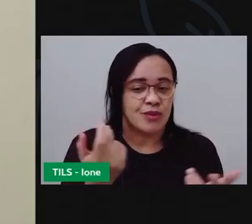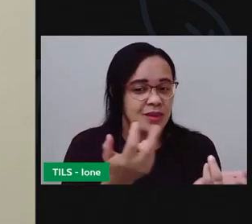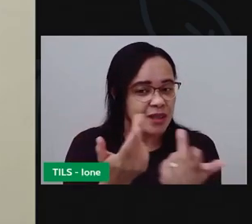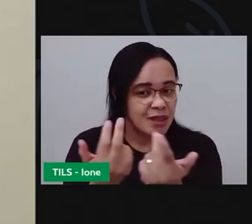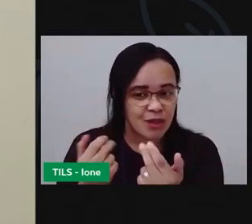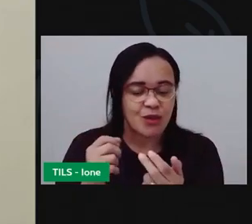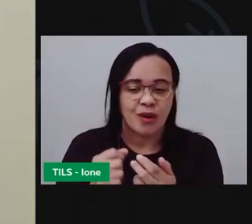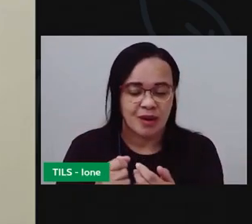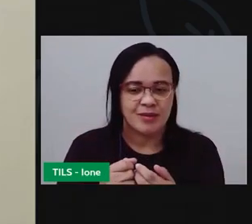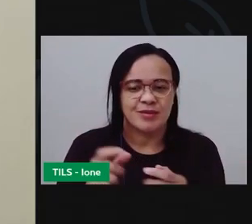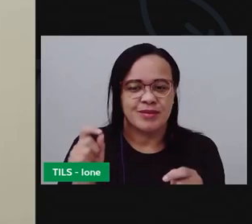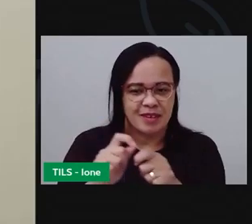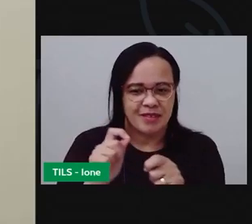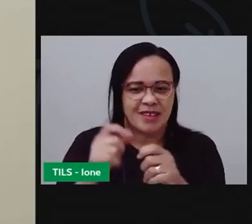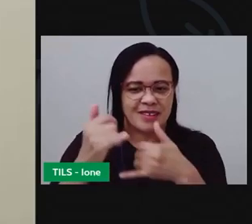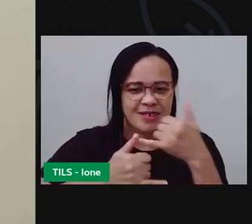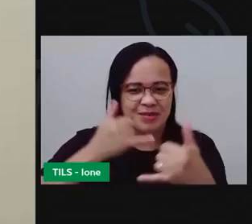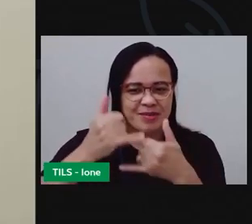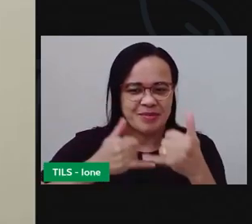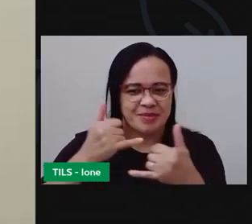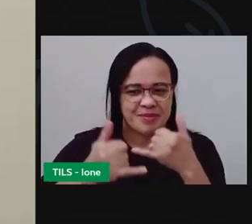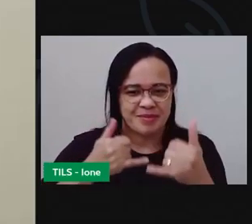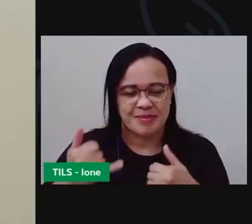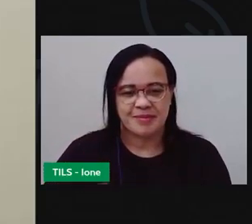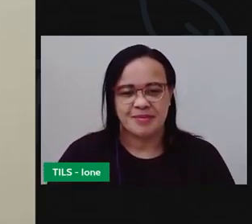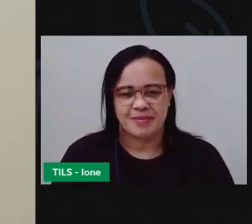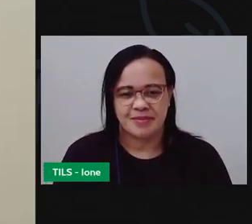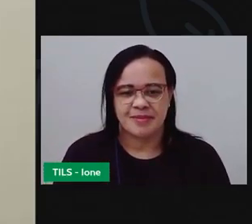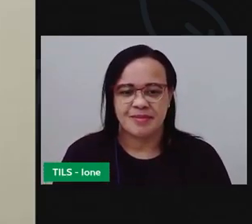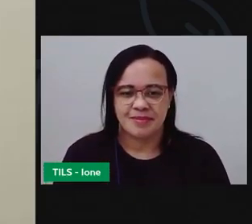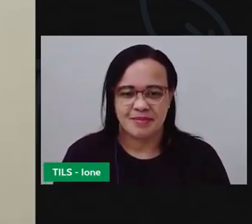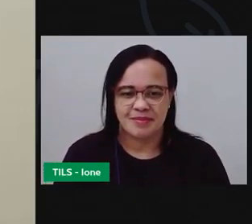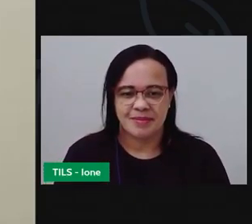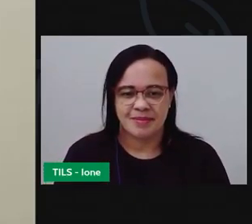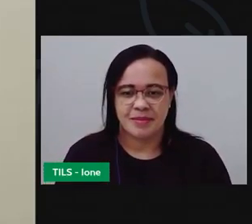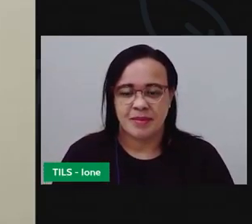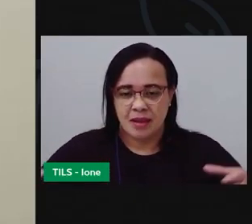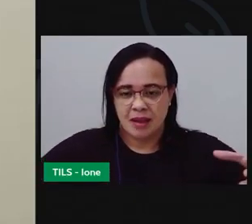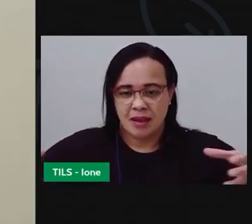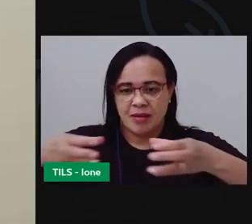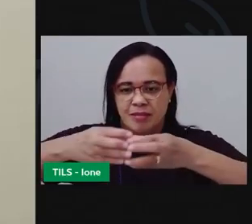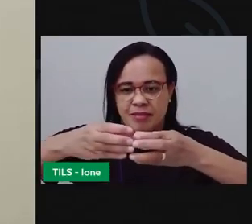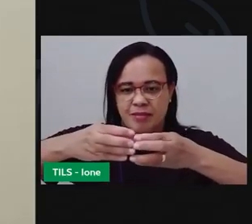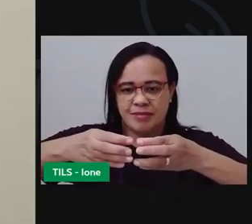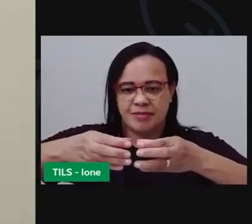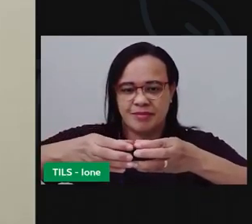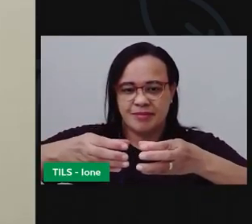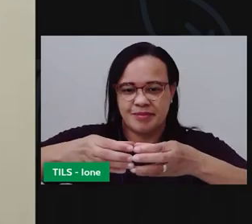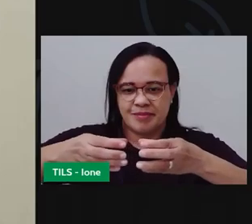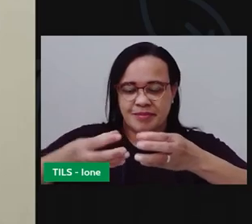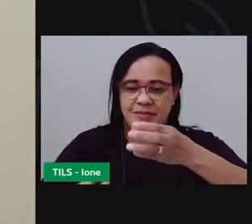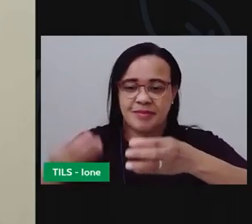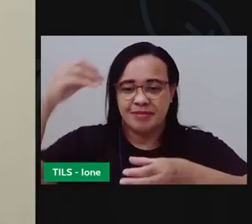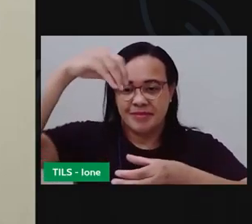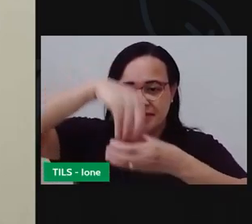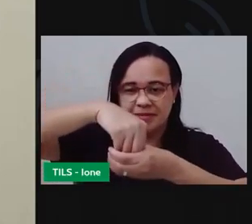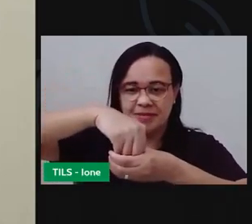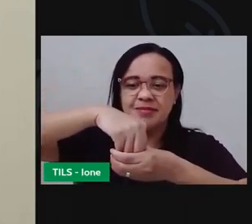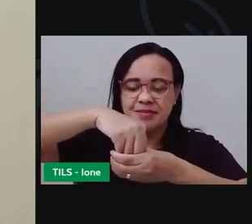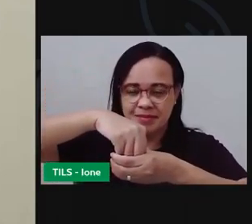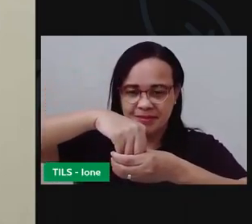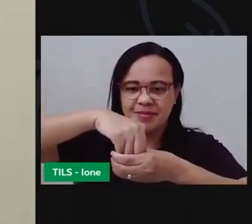gente vai produzir. E eles vão ficar assim, ó, encaixados. Um dentro do outro.